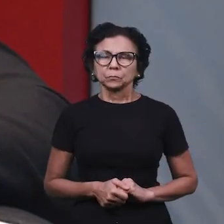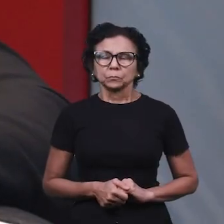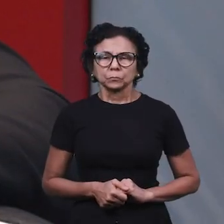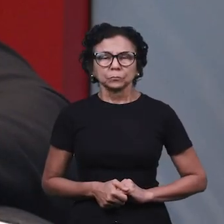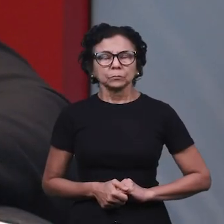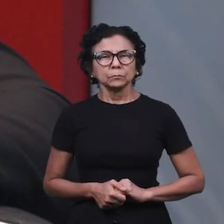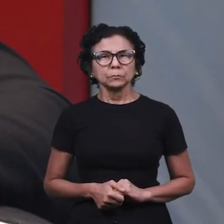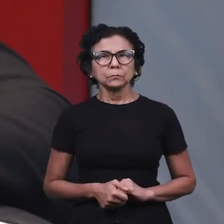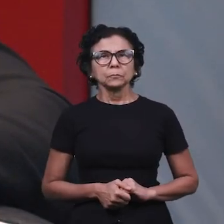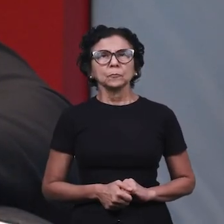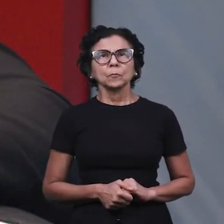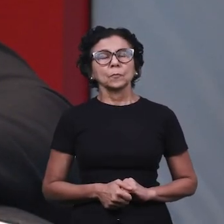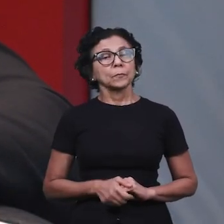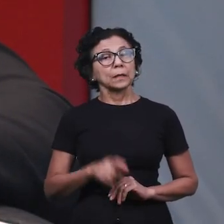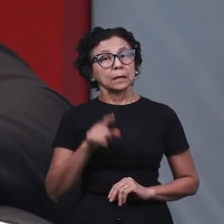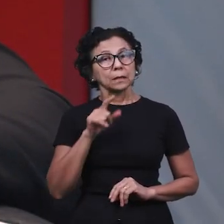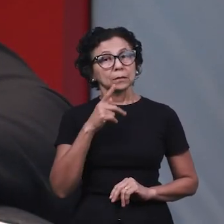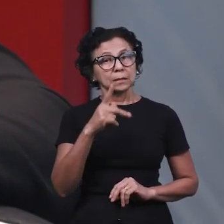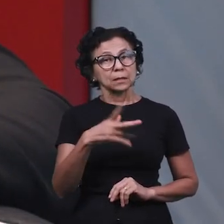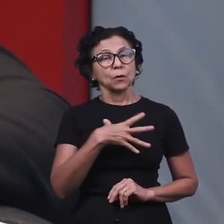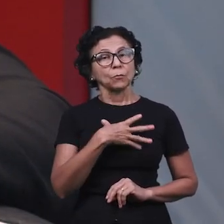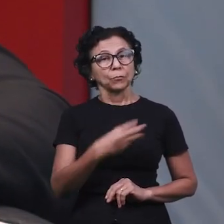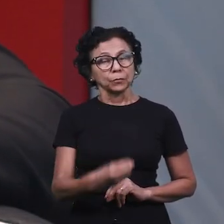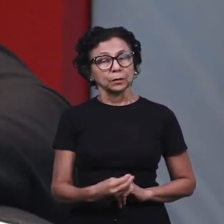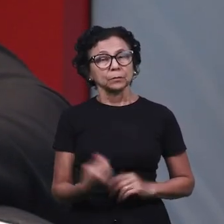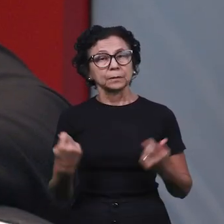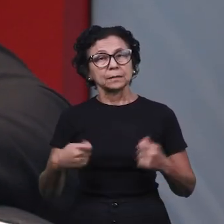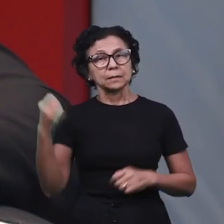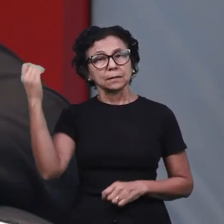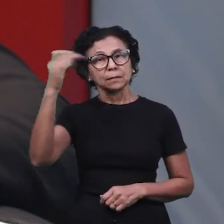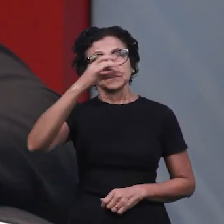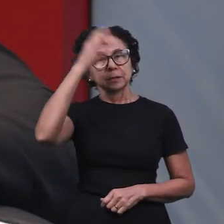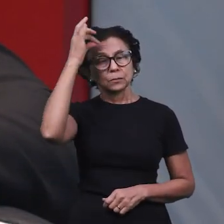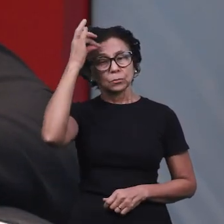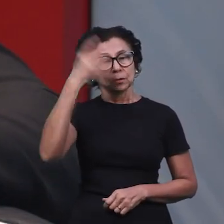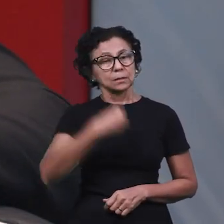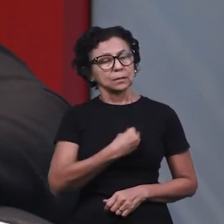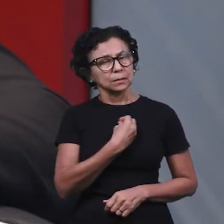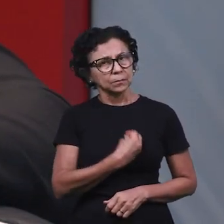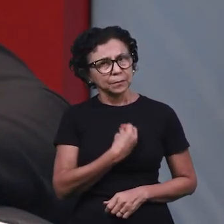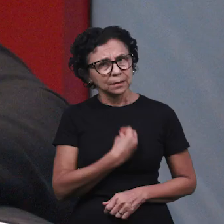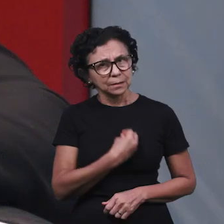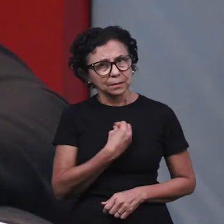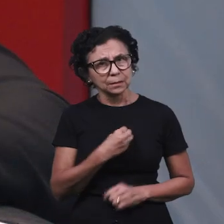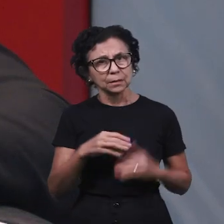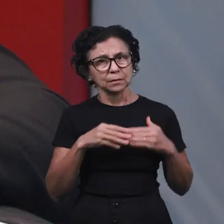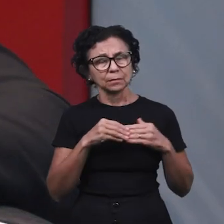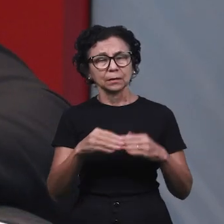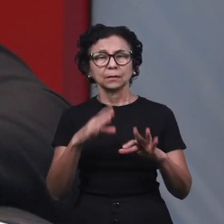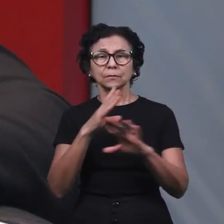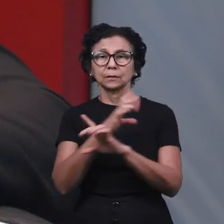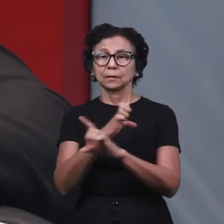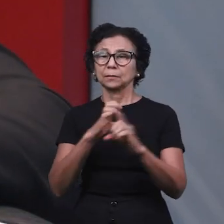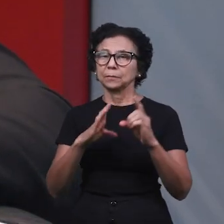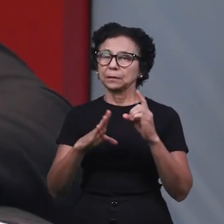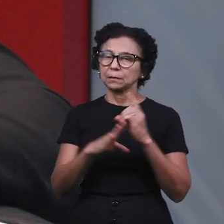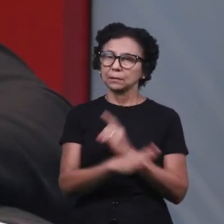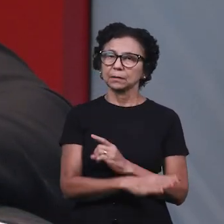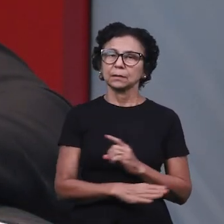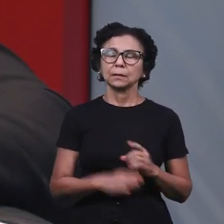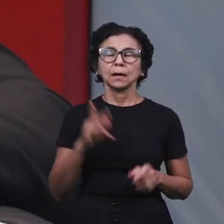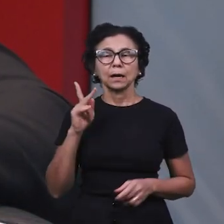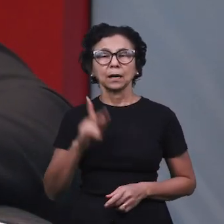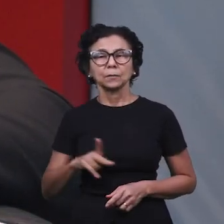falta. Faça com que o seu filho seja cheio do Espírito Santo. Participe o seu filho das escolas bíblicas dominicais.